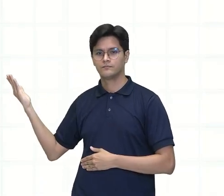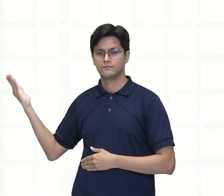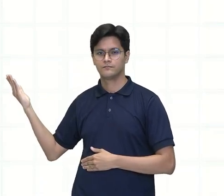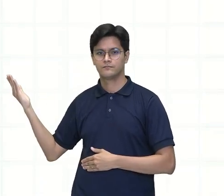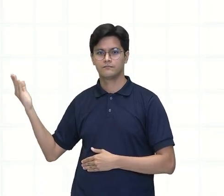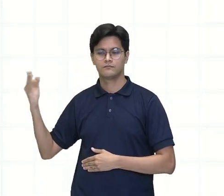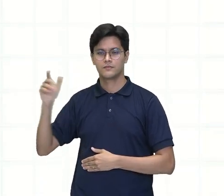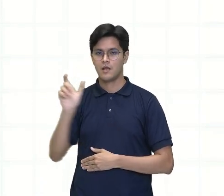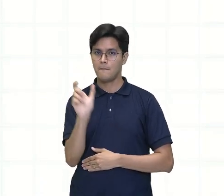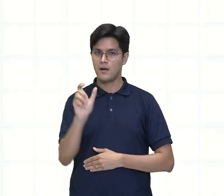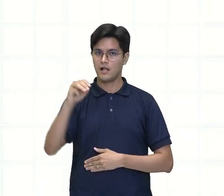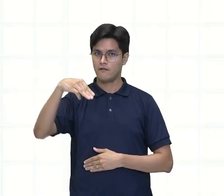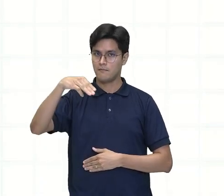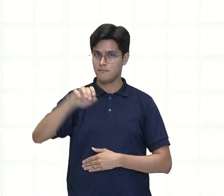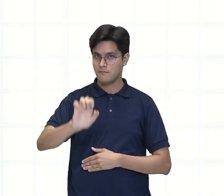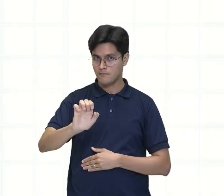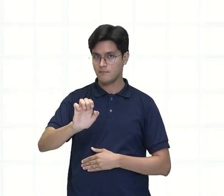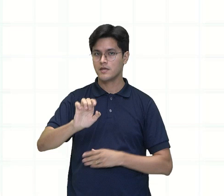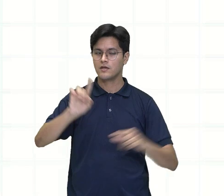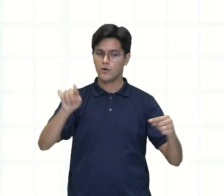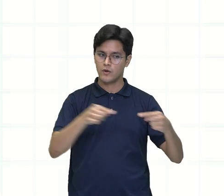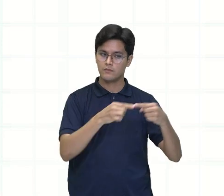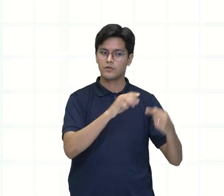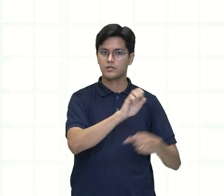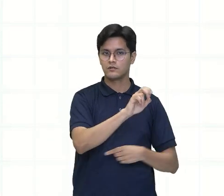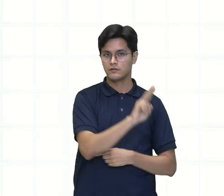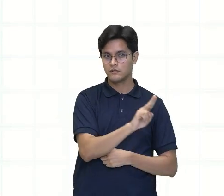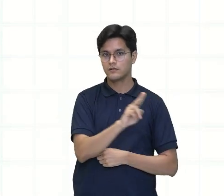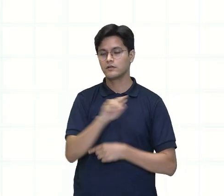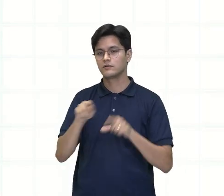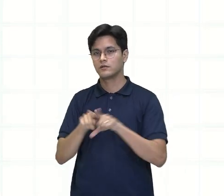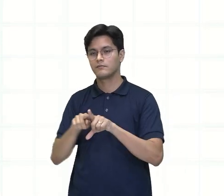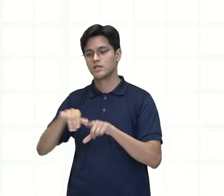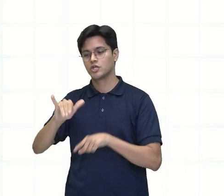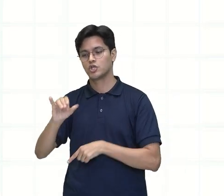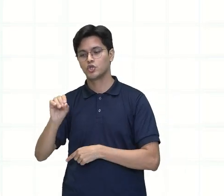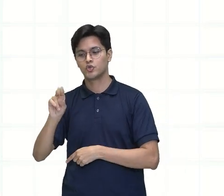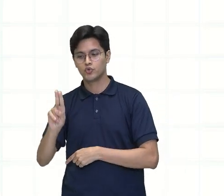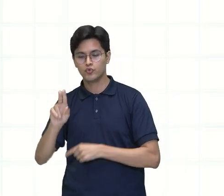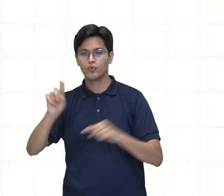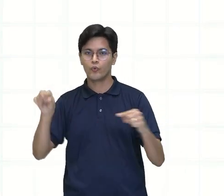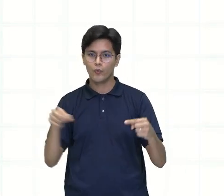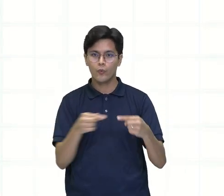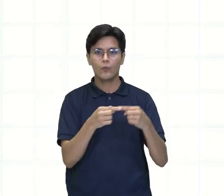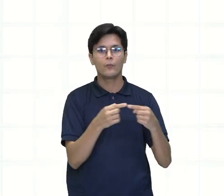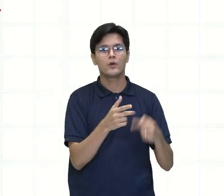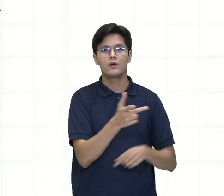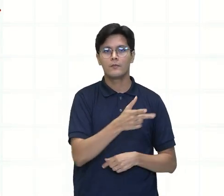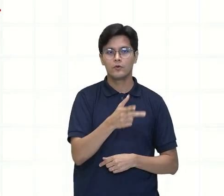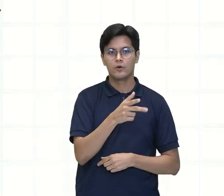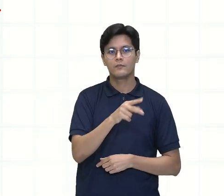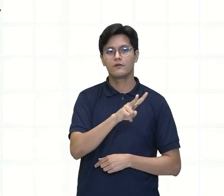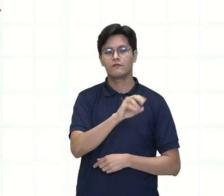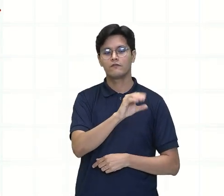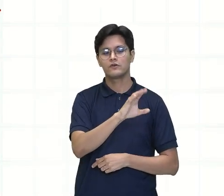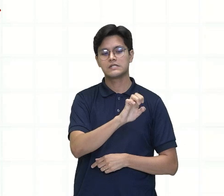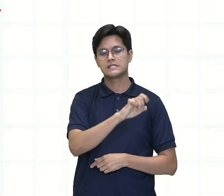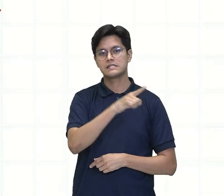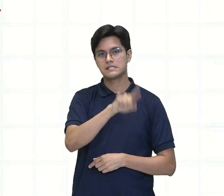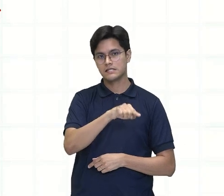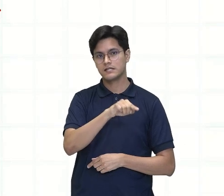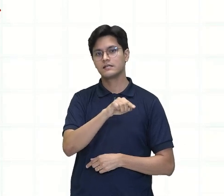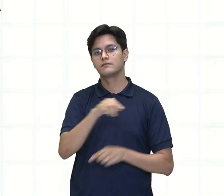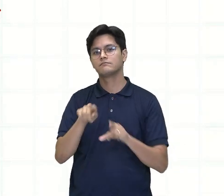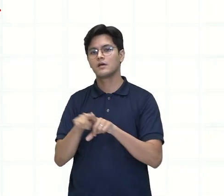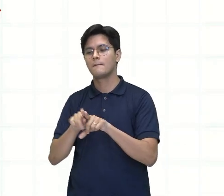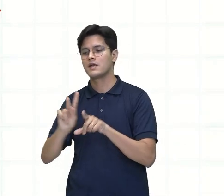corresponde a eu, não é? Pronome eu. You, que corresponde ao pronome você, né? Him, que corresponde ao